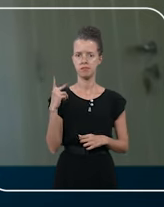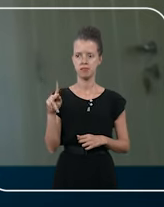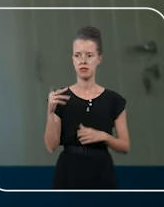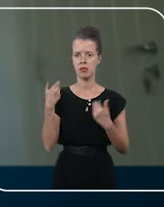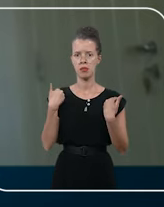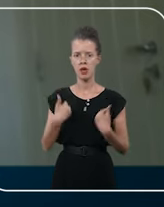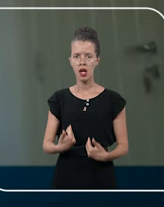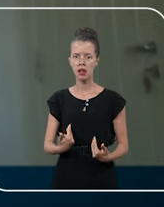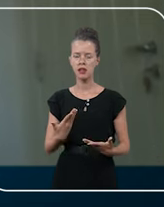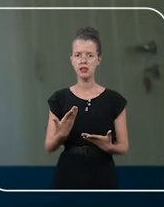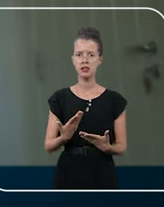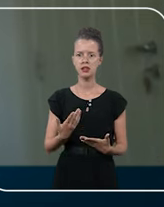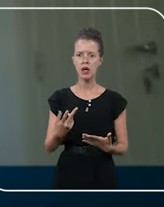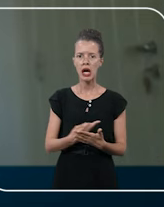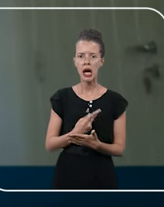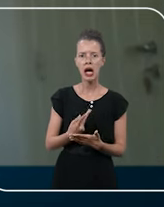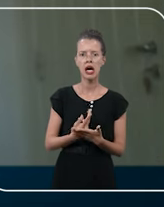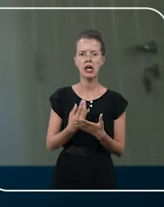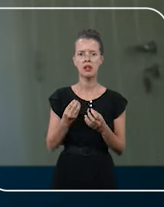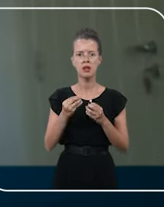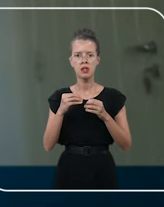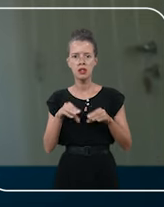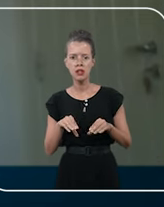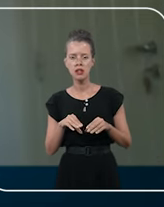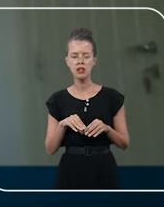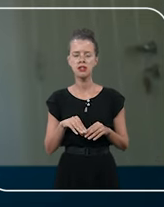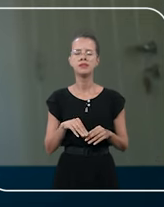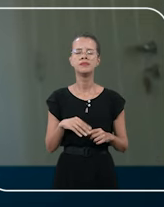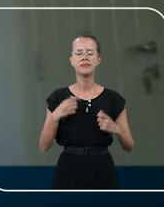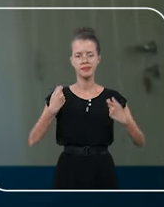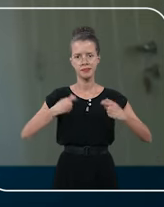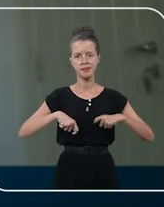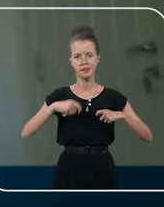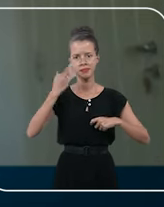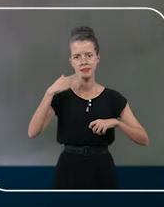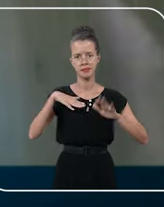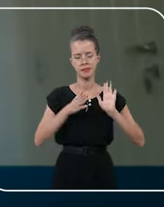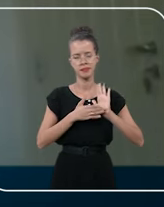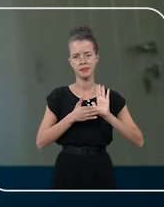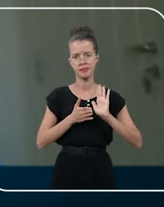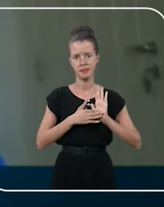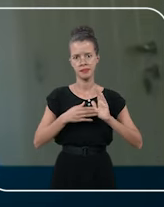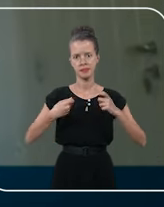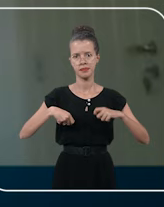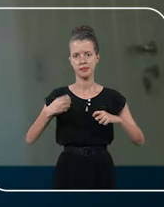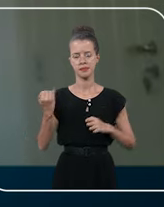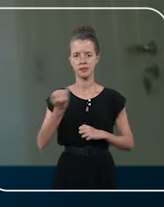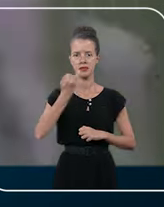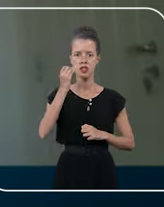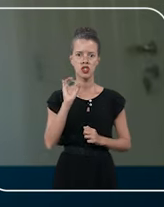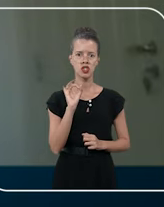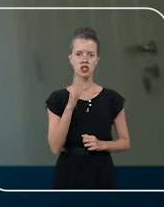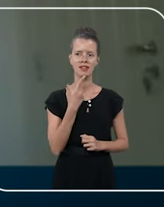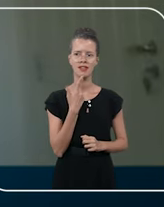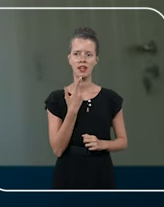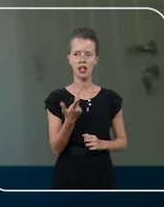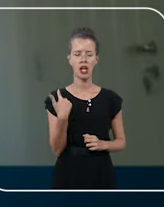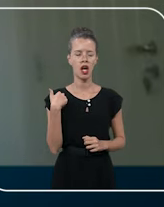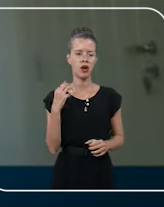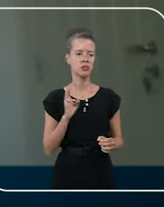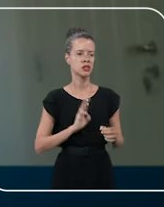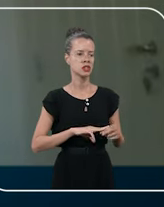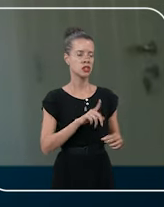que aconteceu, isso é necessário comprovar. Então, não é só você chegar e demandar ao município: olha, teve